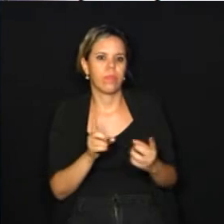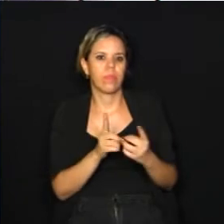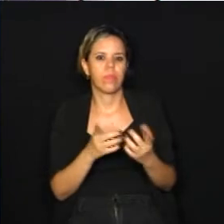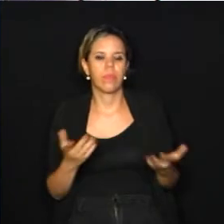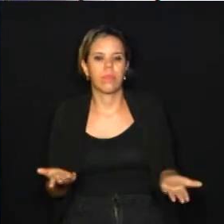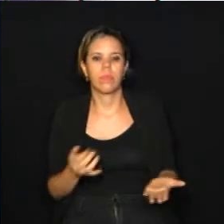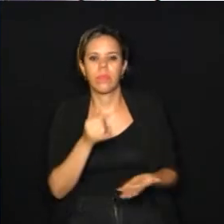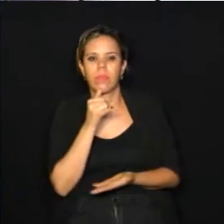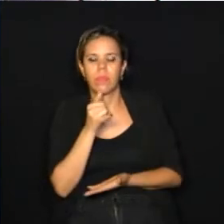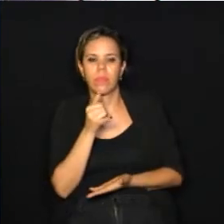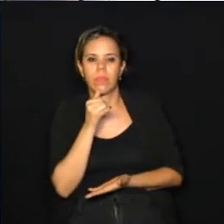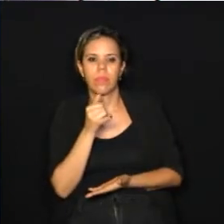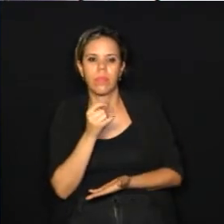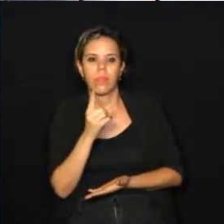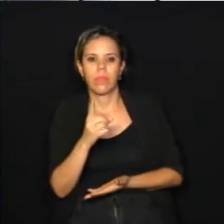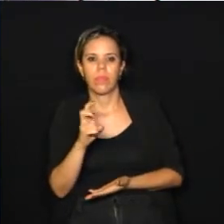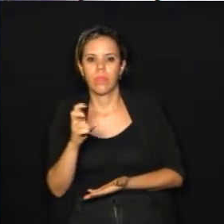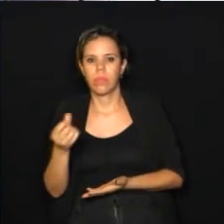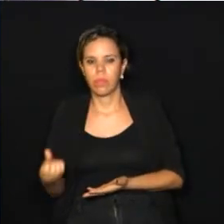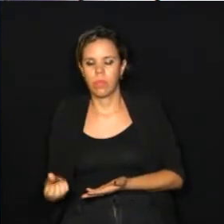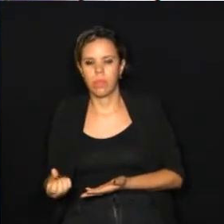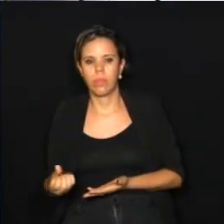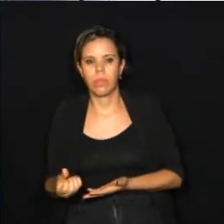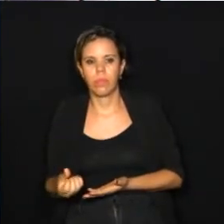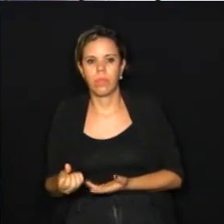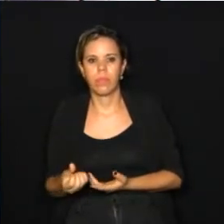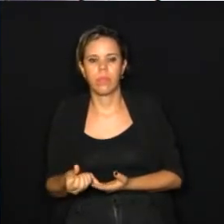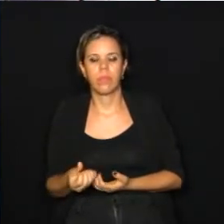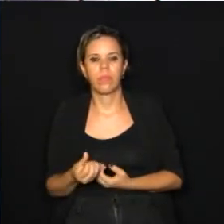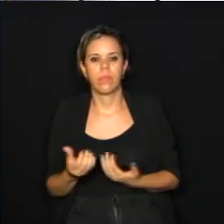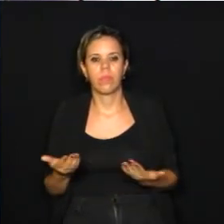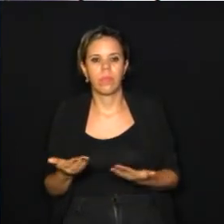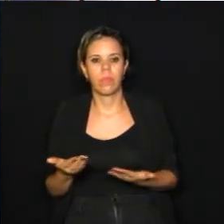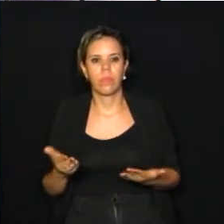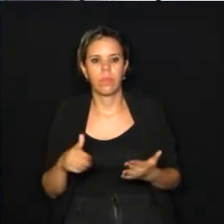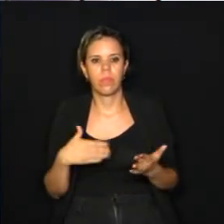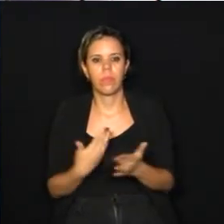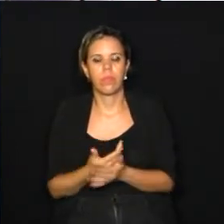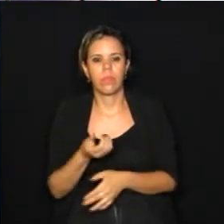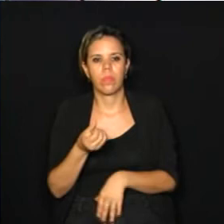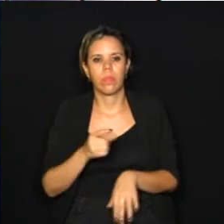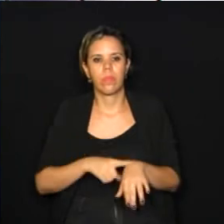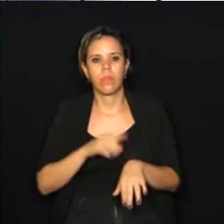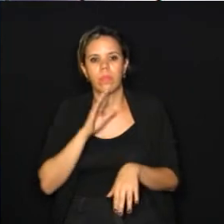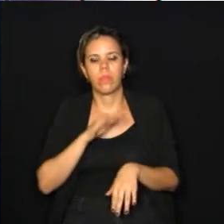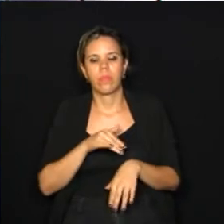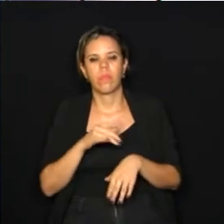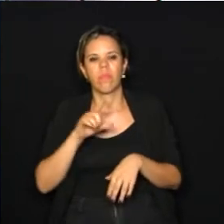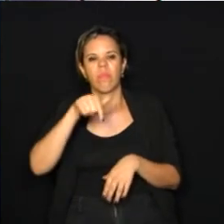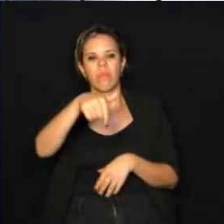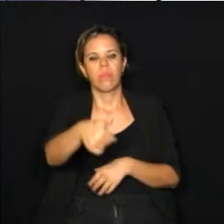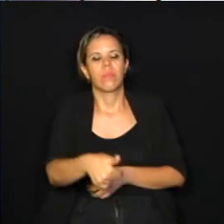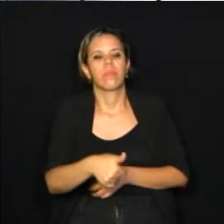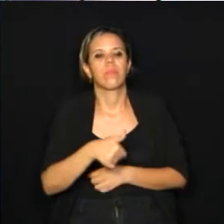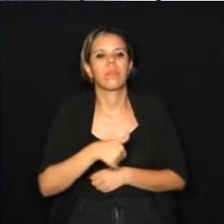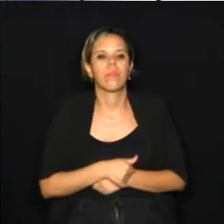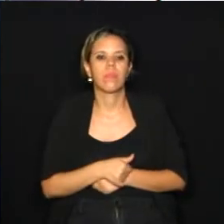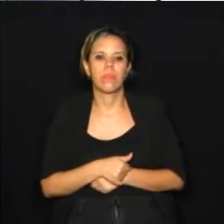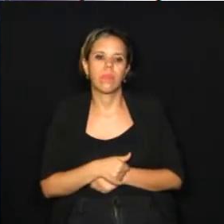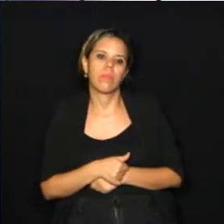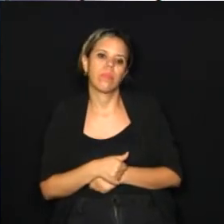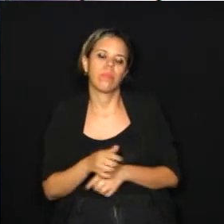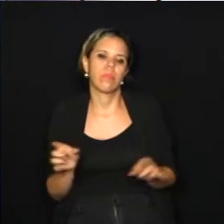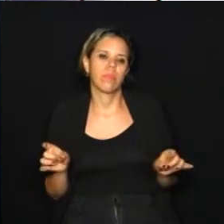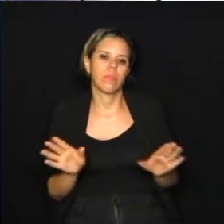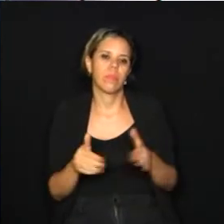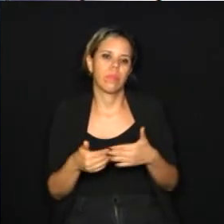Por exemplo, o 156, ele funciona hoje até às 6 horas da tarde, depois do